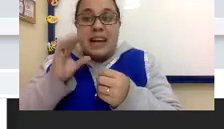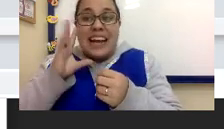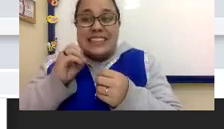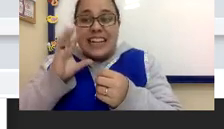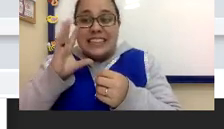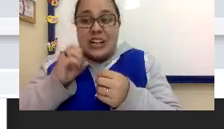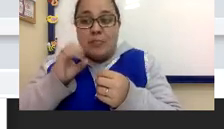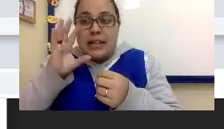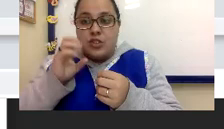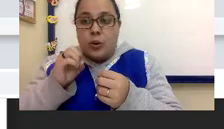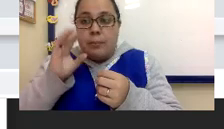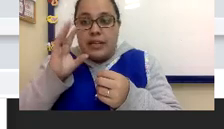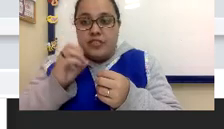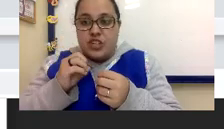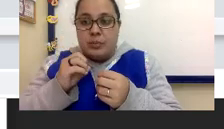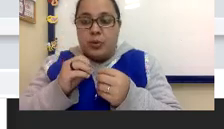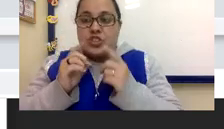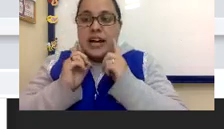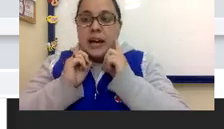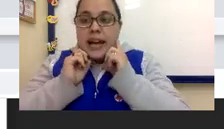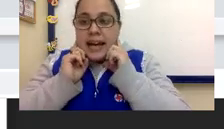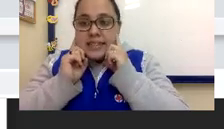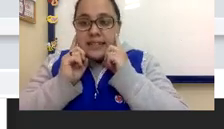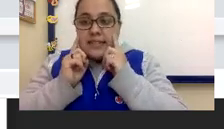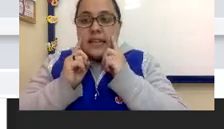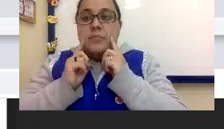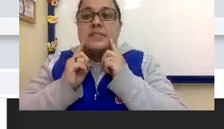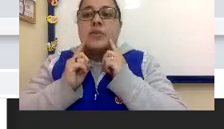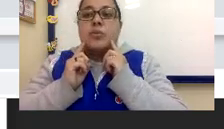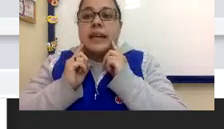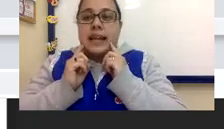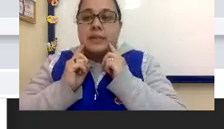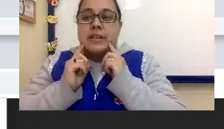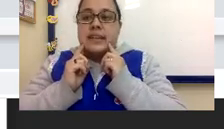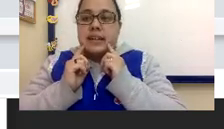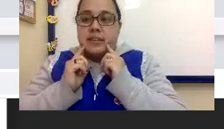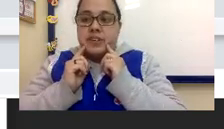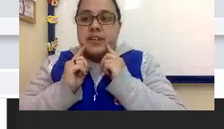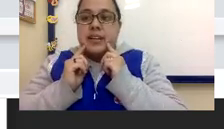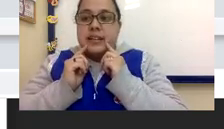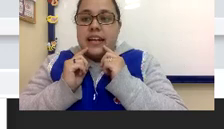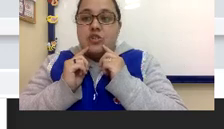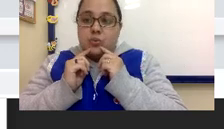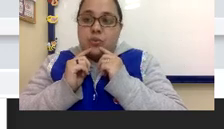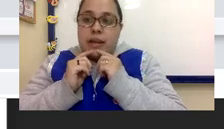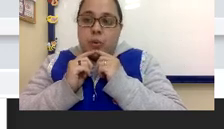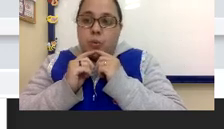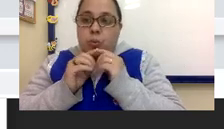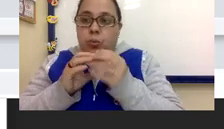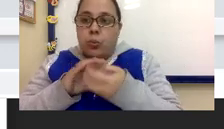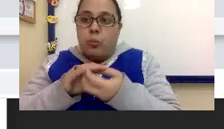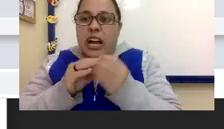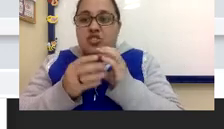mais mecânica, não é mais só o abrir e fechar a boca, já é as enzimas que contém lá na minha saliva, né, junto, né,